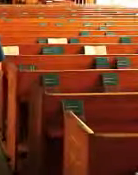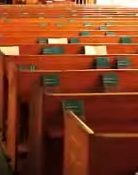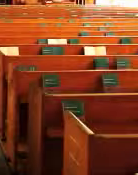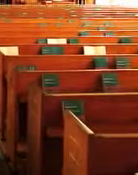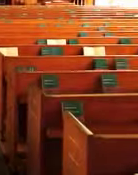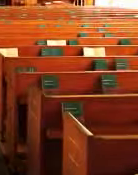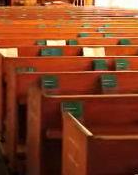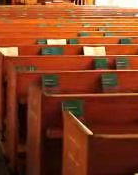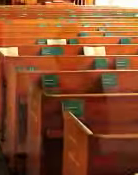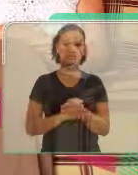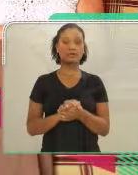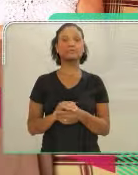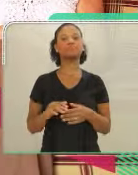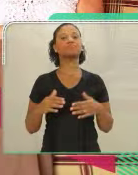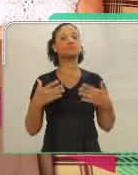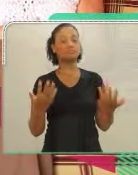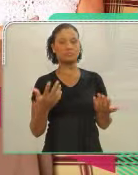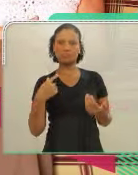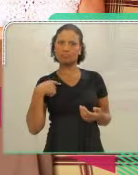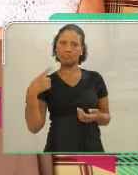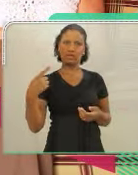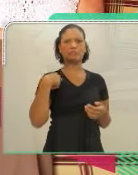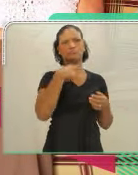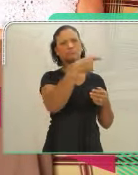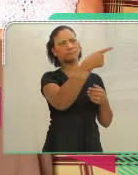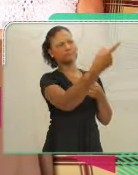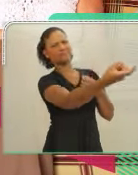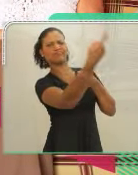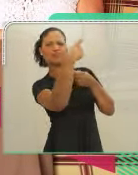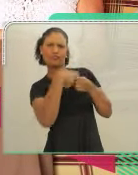dos Estados Unidos, em 2002,